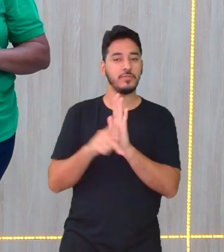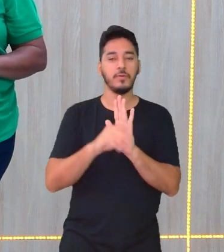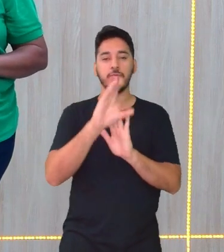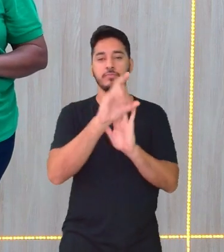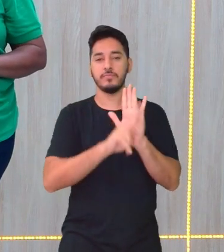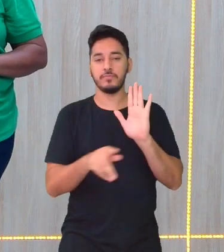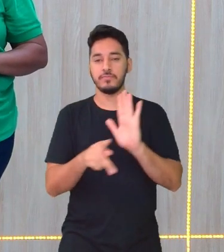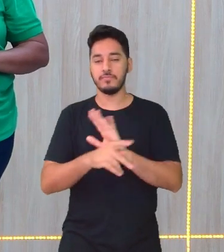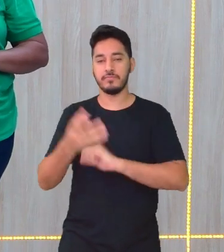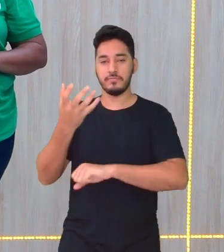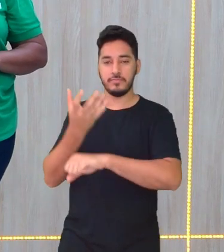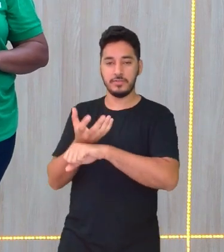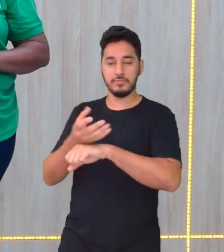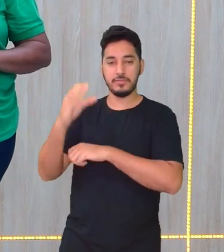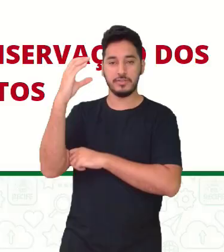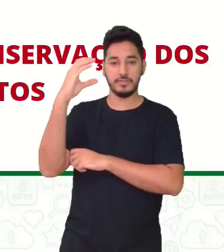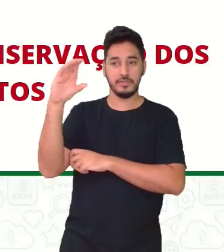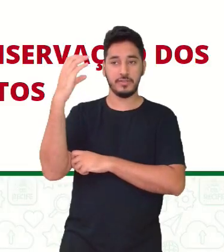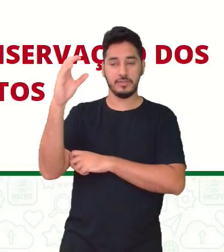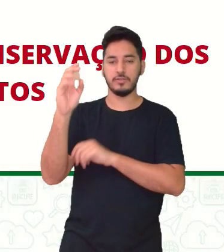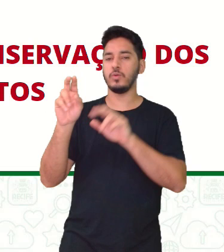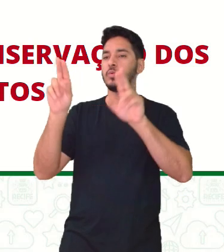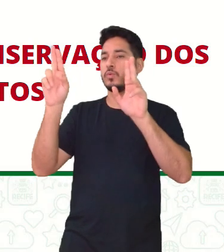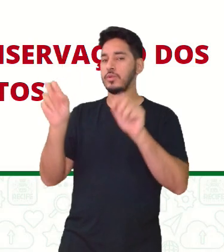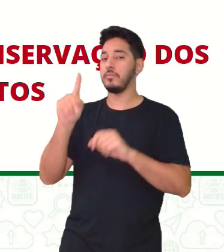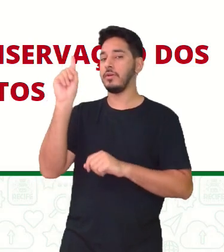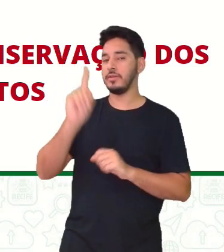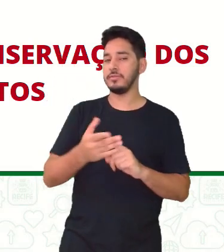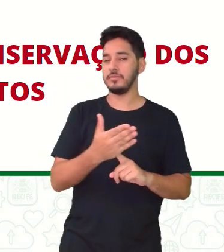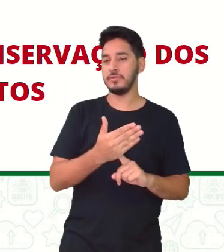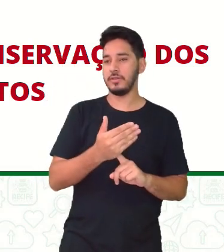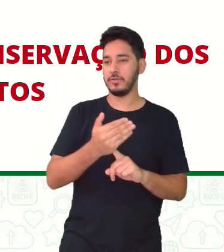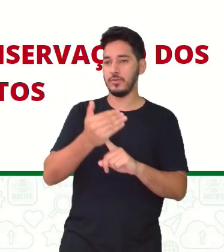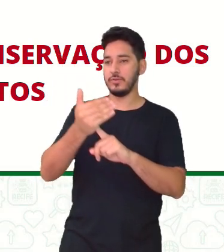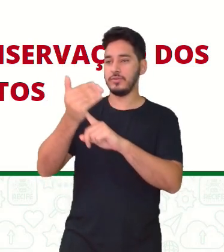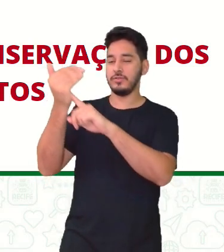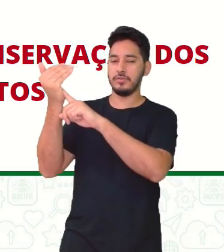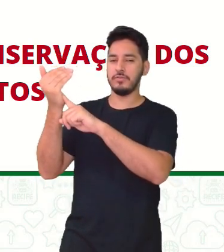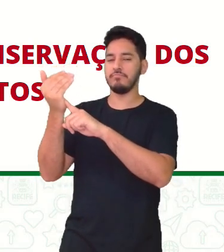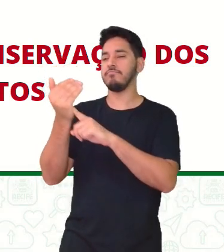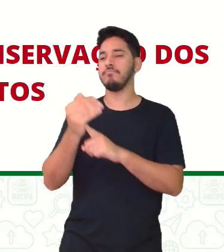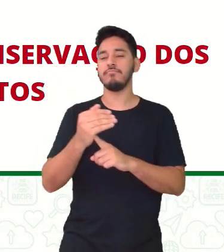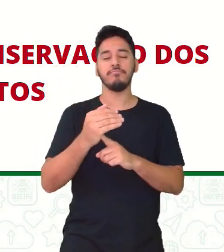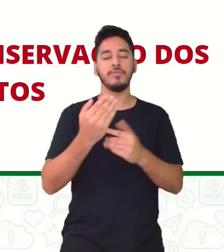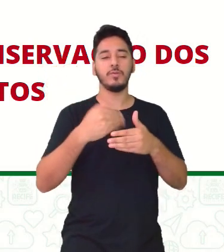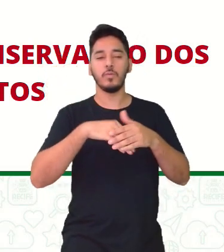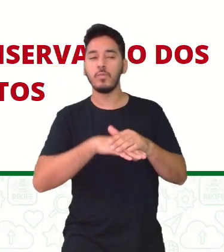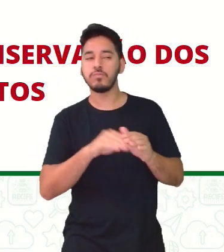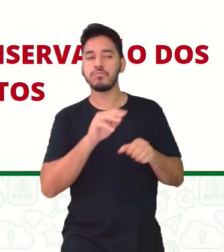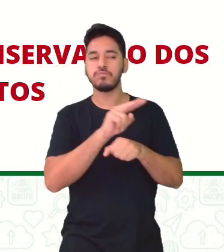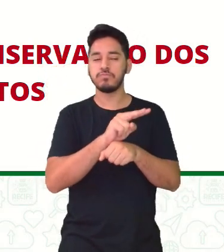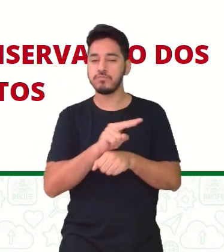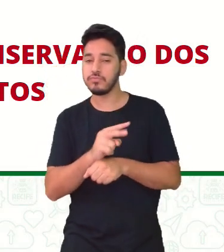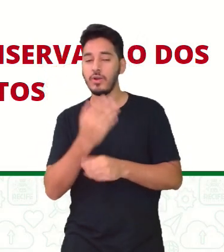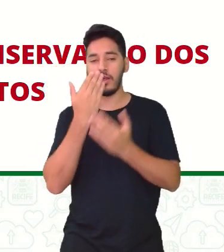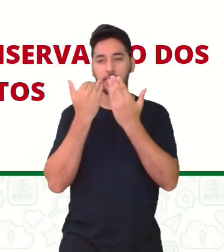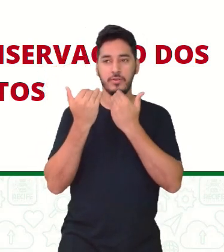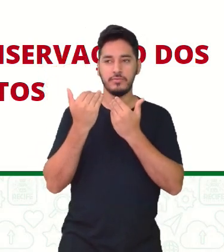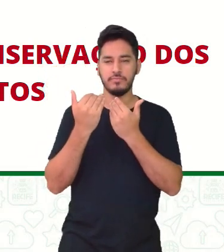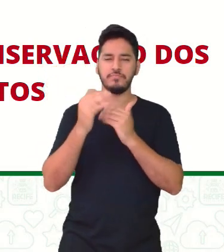é ciências e o tema é justamente esse: tecnologia de conservação dos